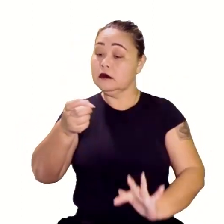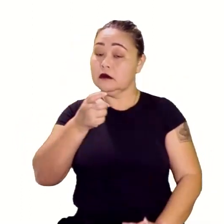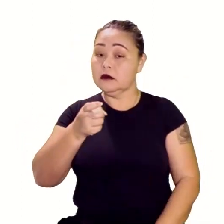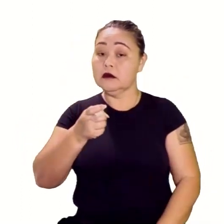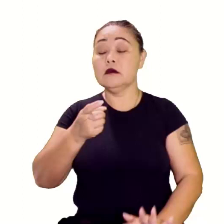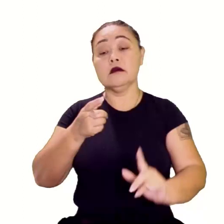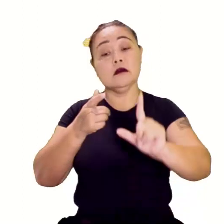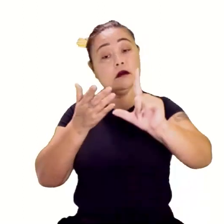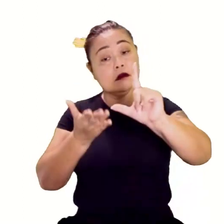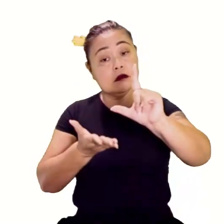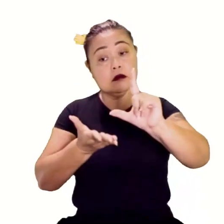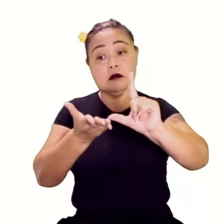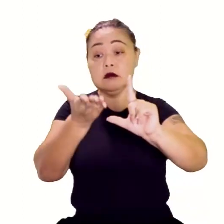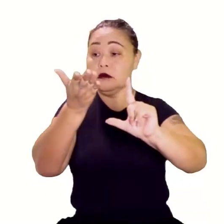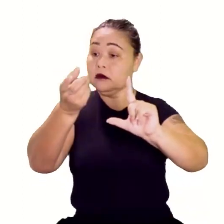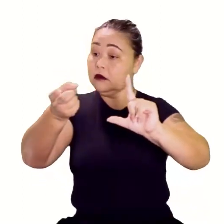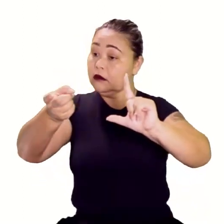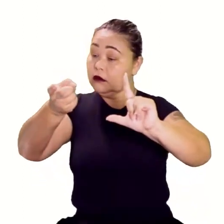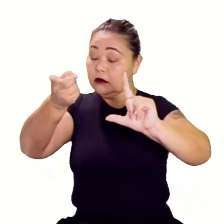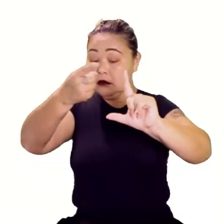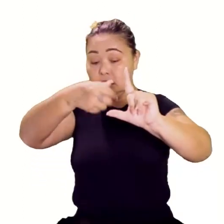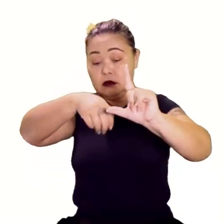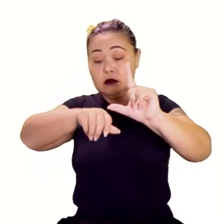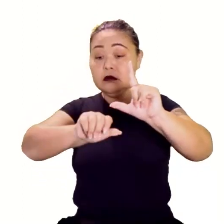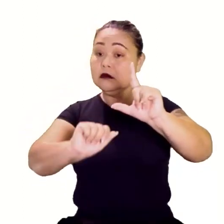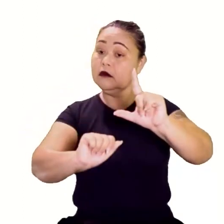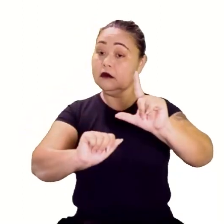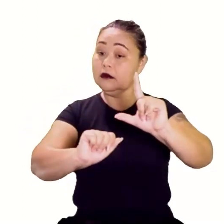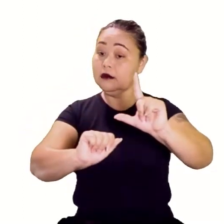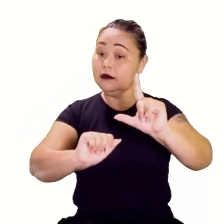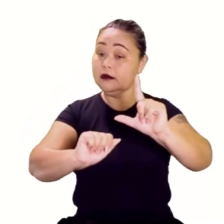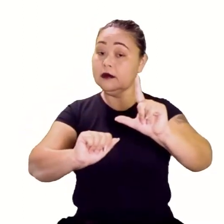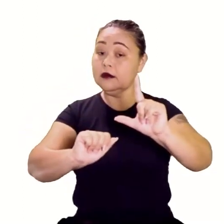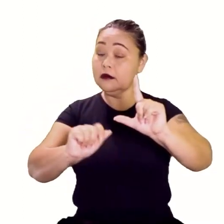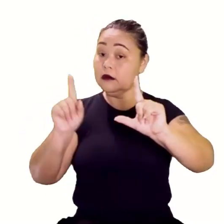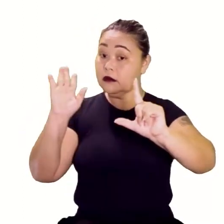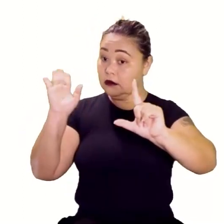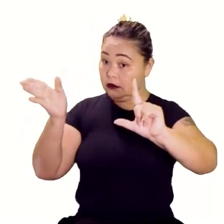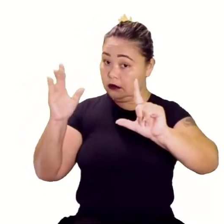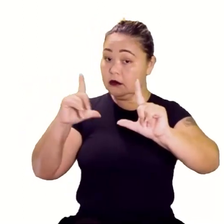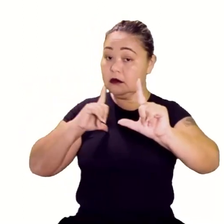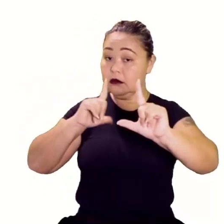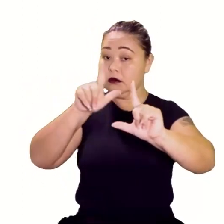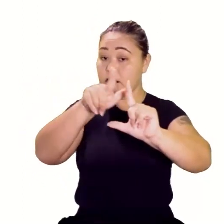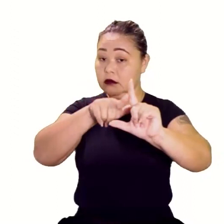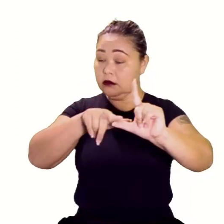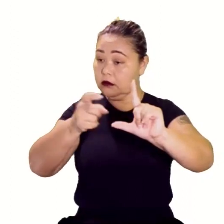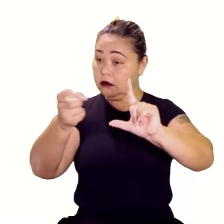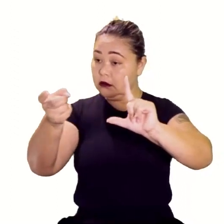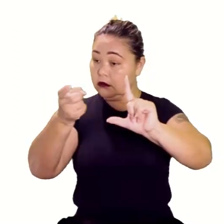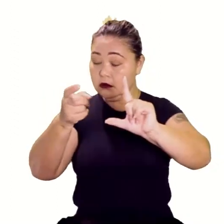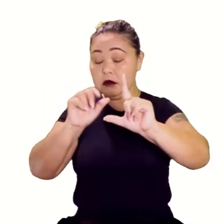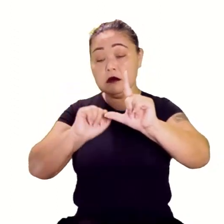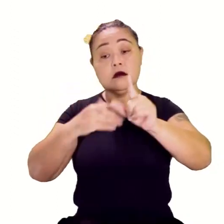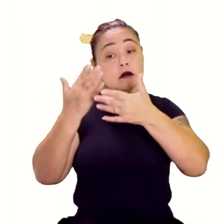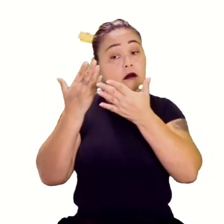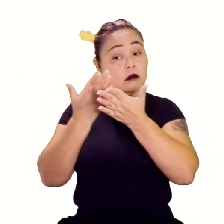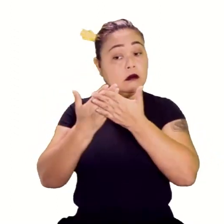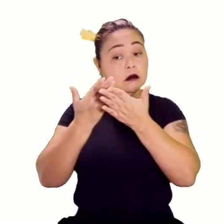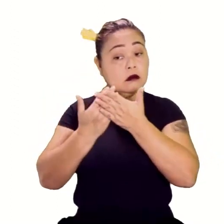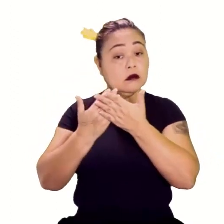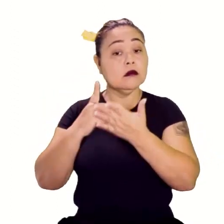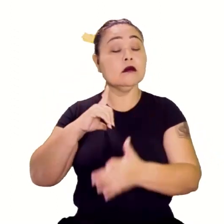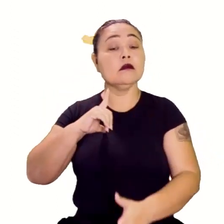de x na base A. Beleza, a gente já tinha esse formato, né? Lá na nossa, quando a gente estudou o